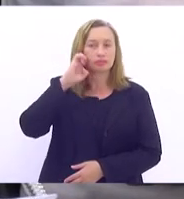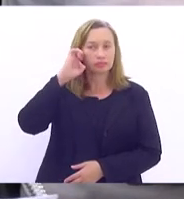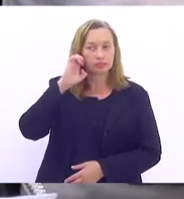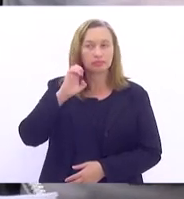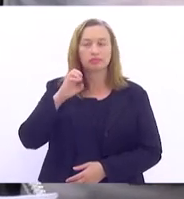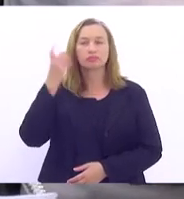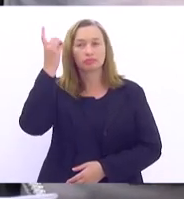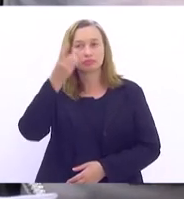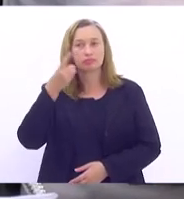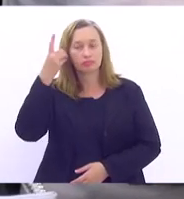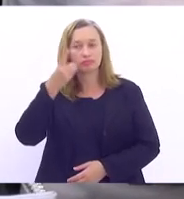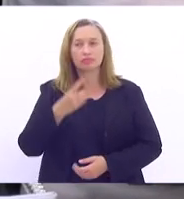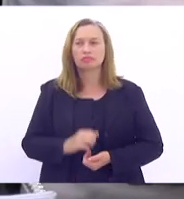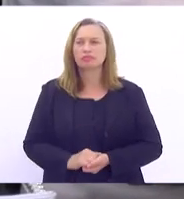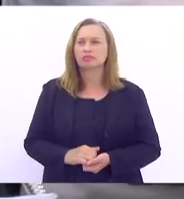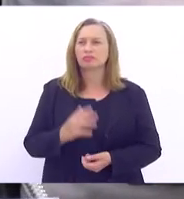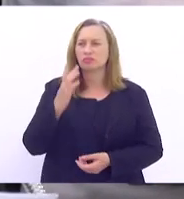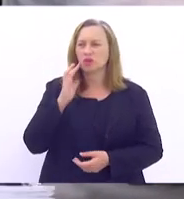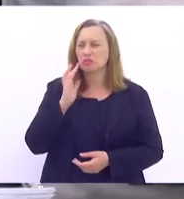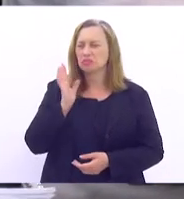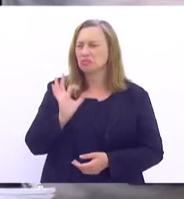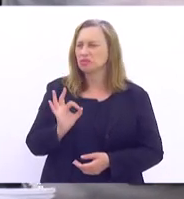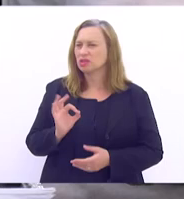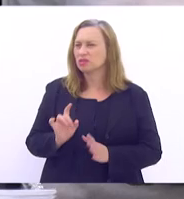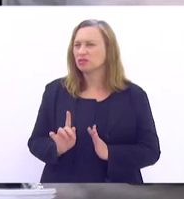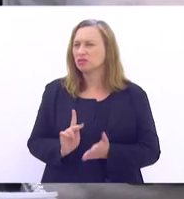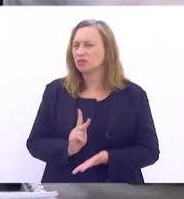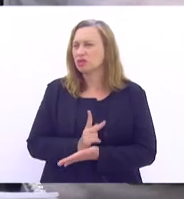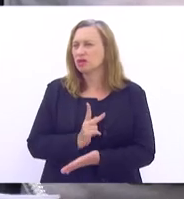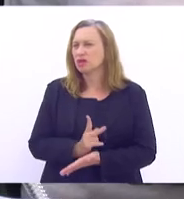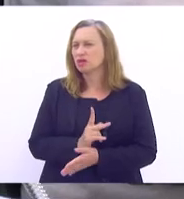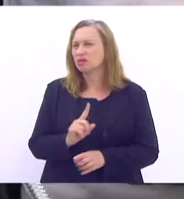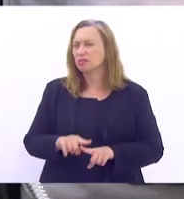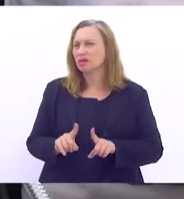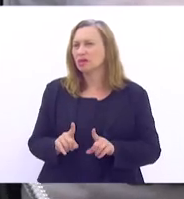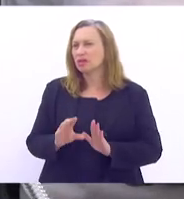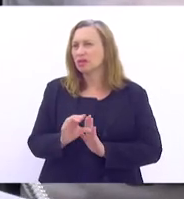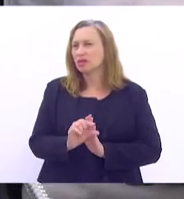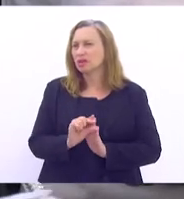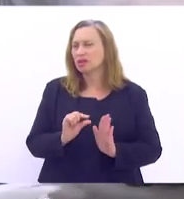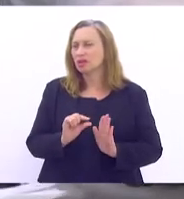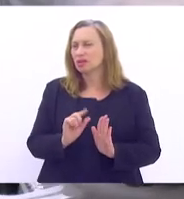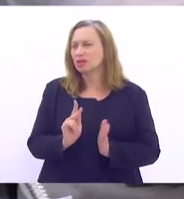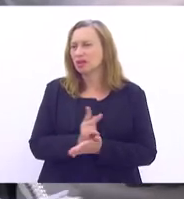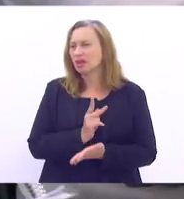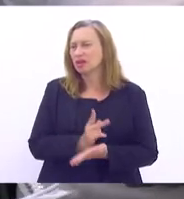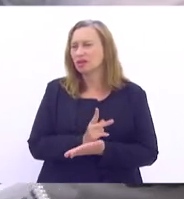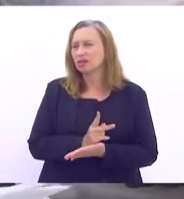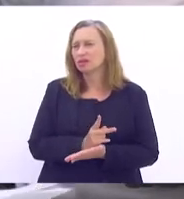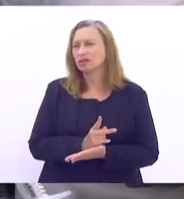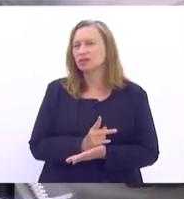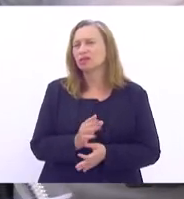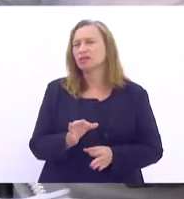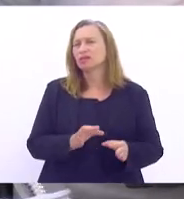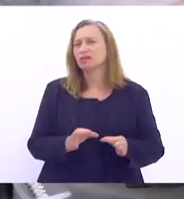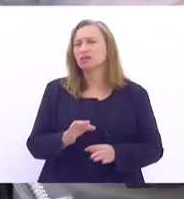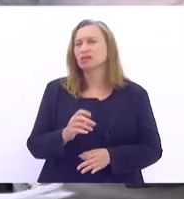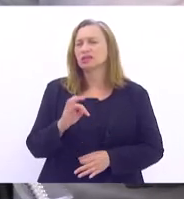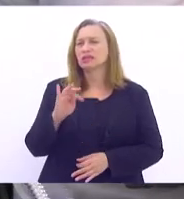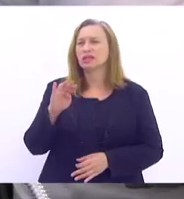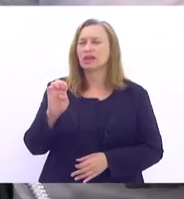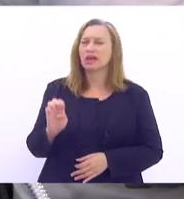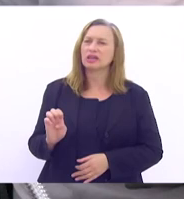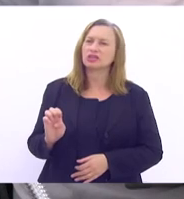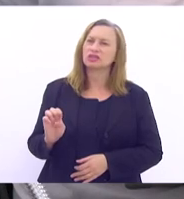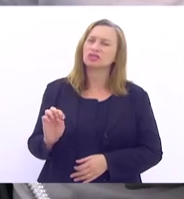que eu não sei se foi erro aqui, mas a emenda está errada. Programa Cineasta de Incentivo